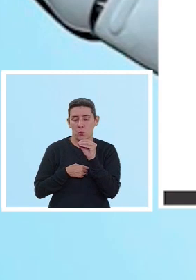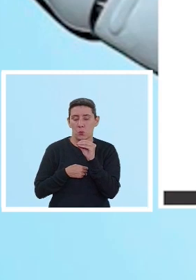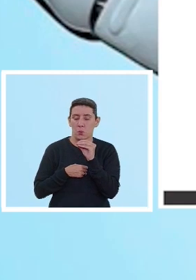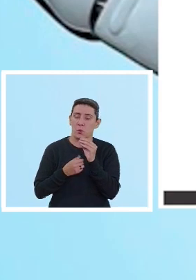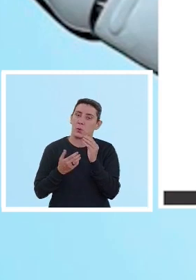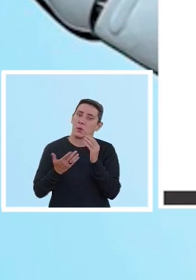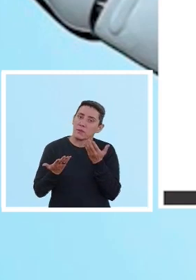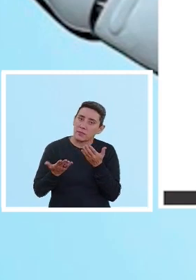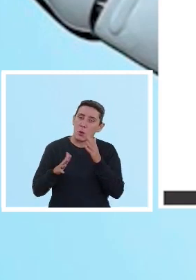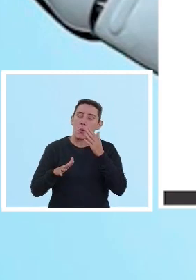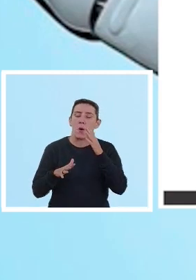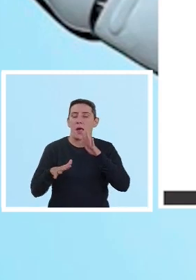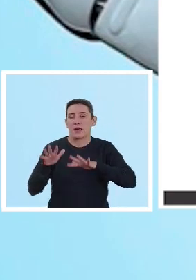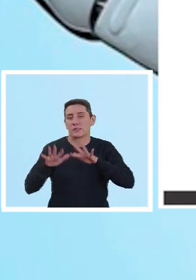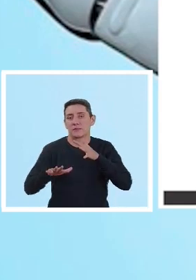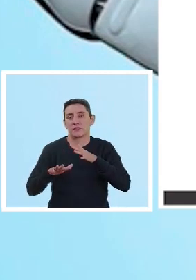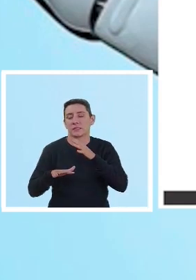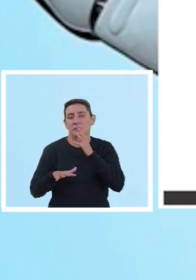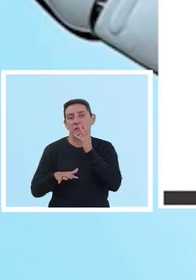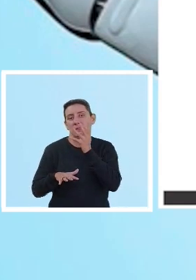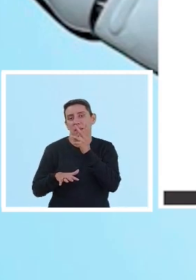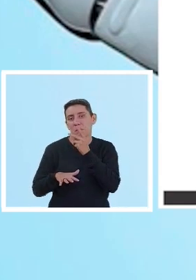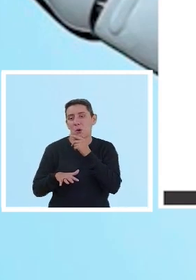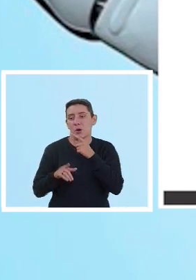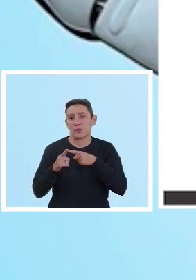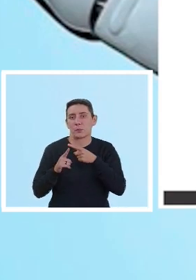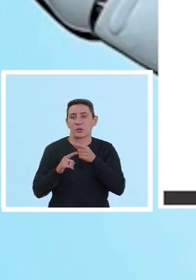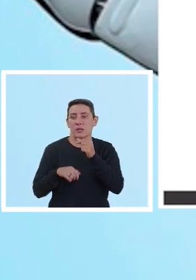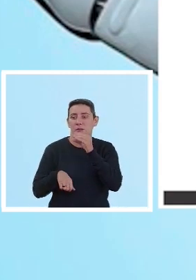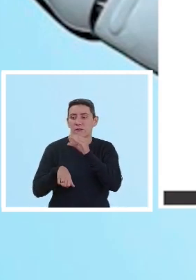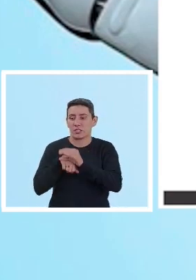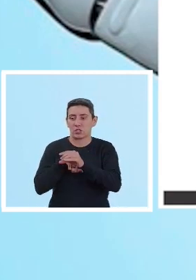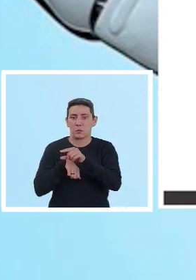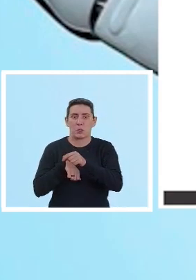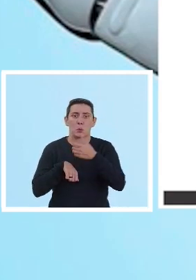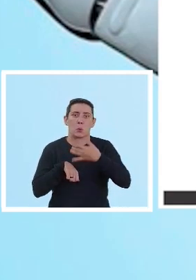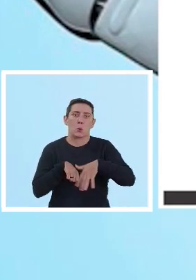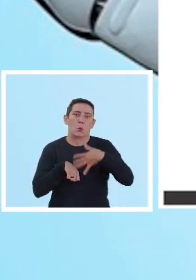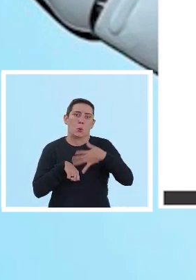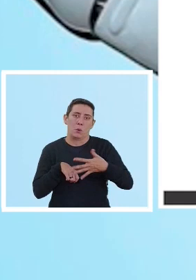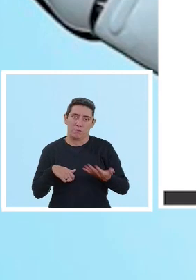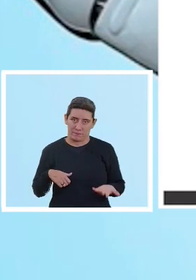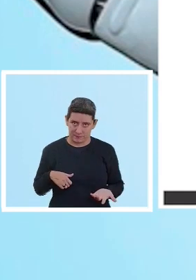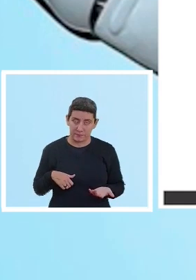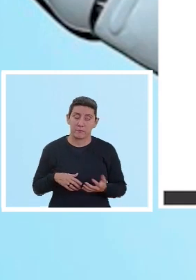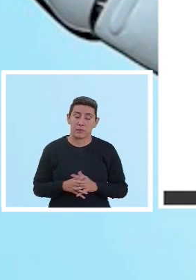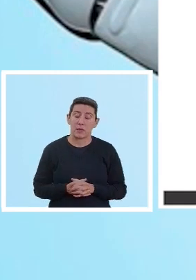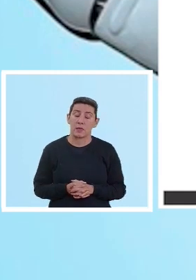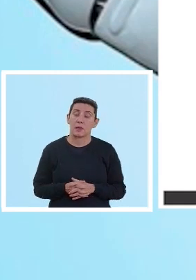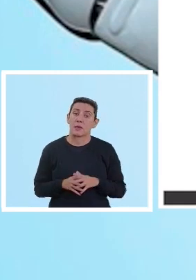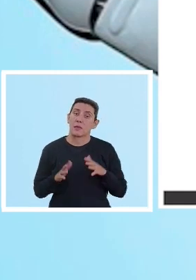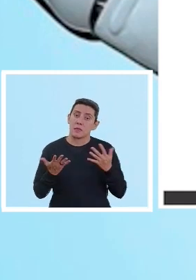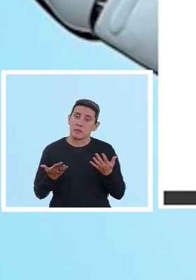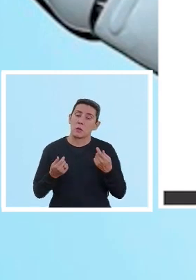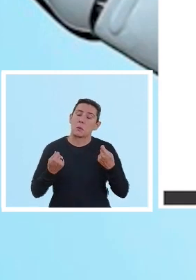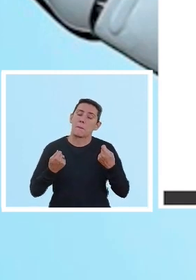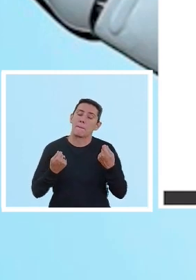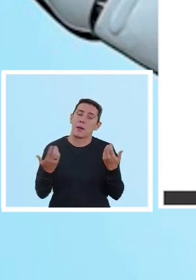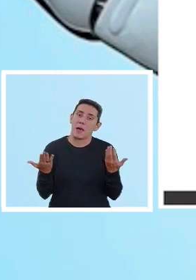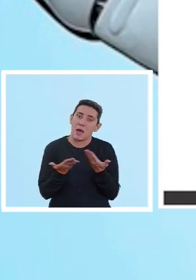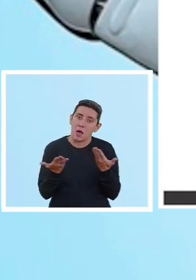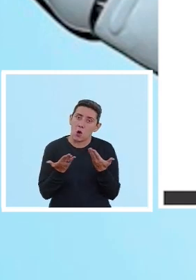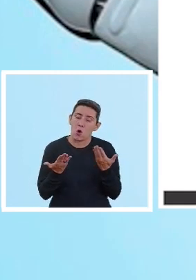talvez nas vezes não se justifica o valor do investimento né então é preciso ainda ter